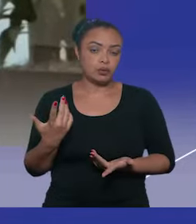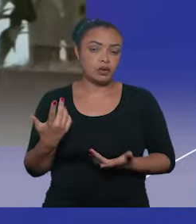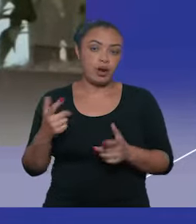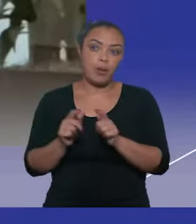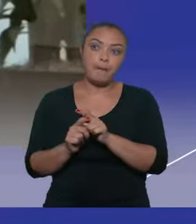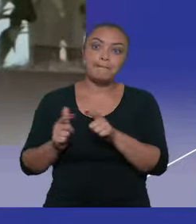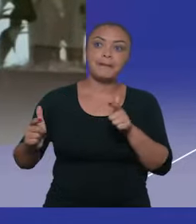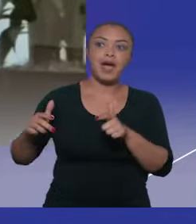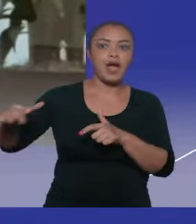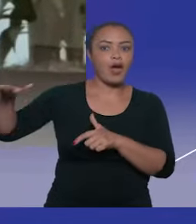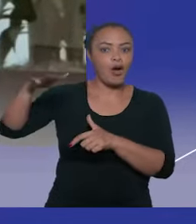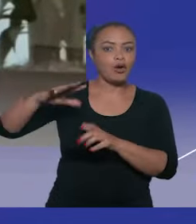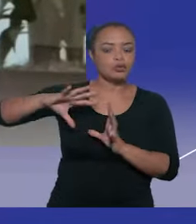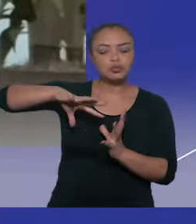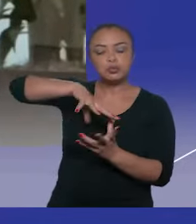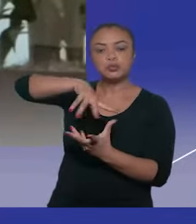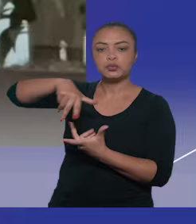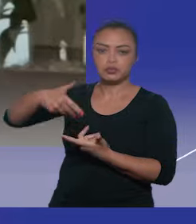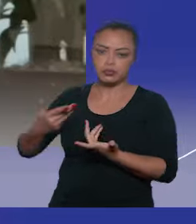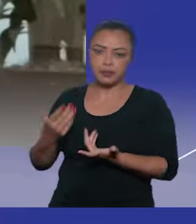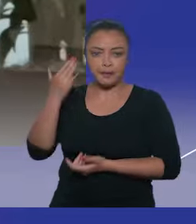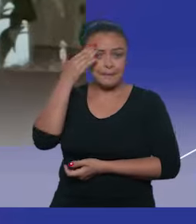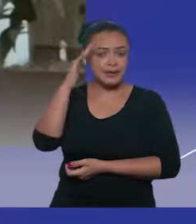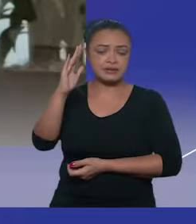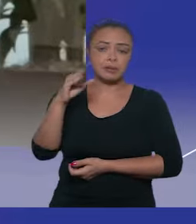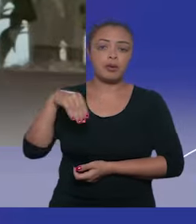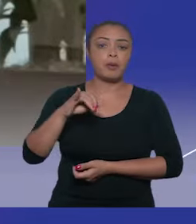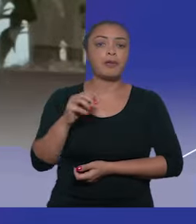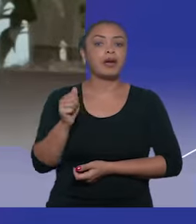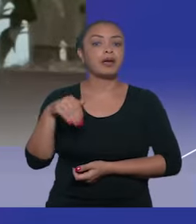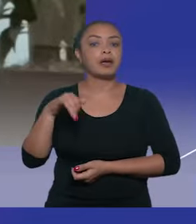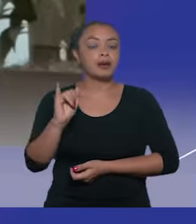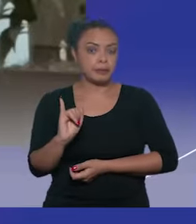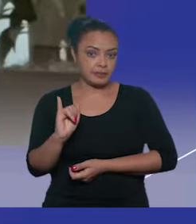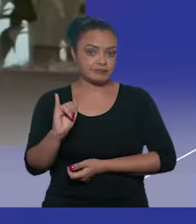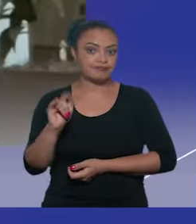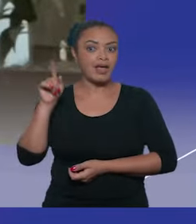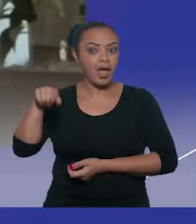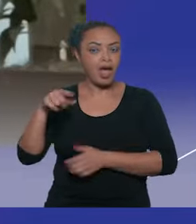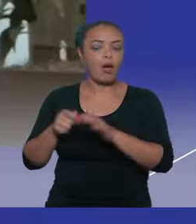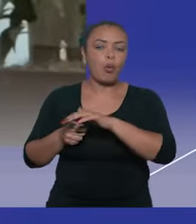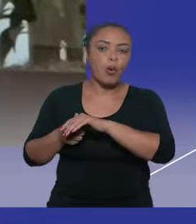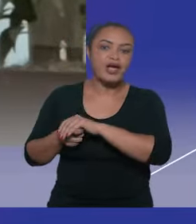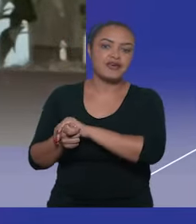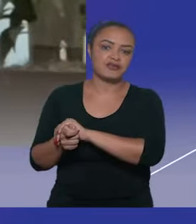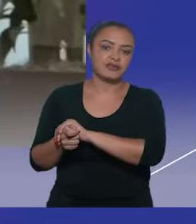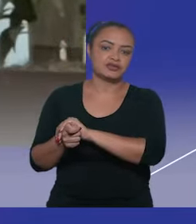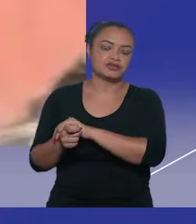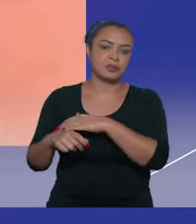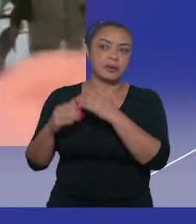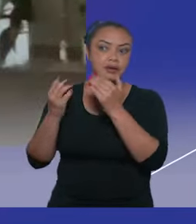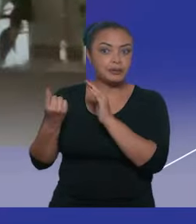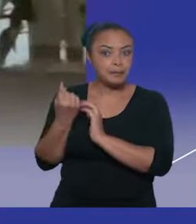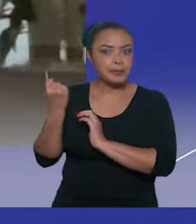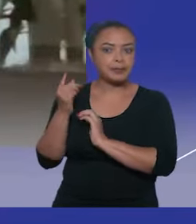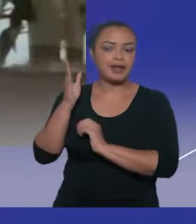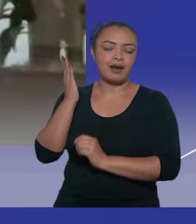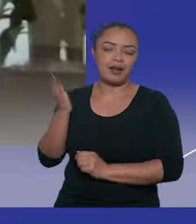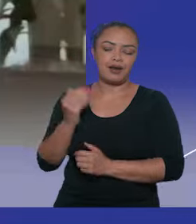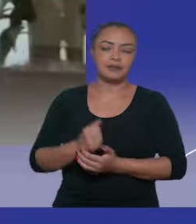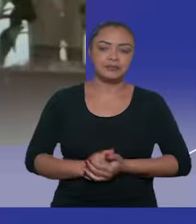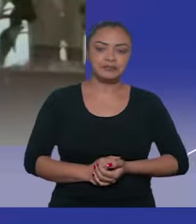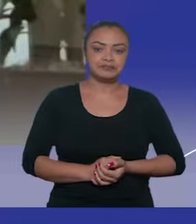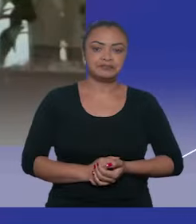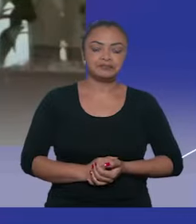maior mercado de capitais do mundo e a Miami, especificamente, o ponto de entrada de investimentos no mundo afora. Então,